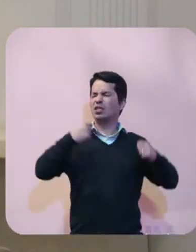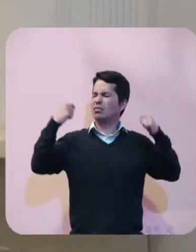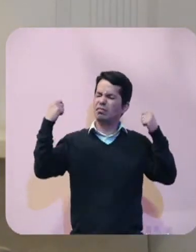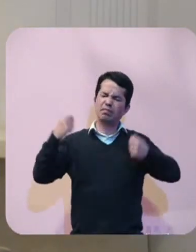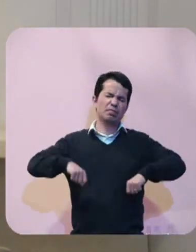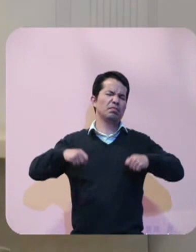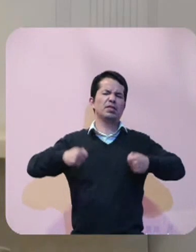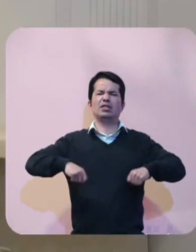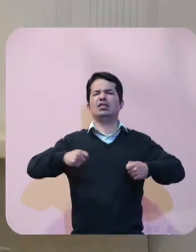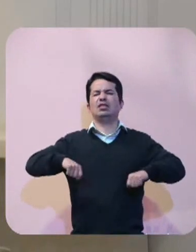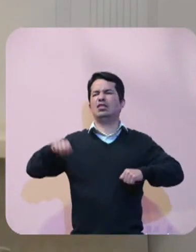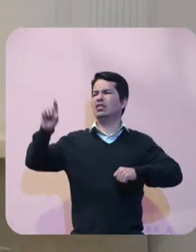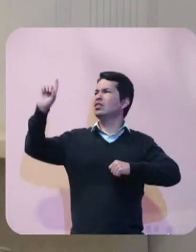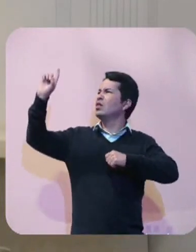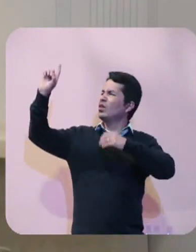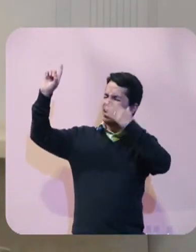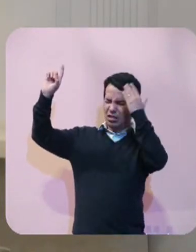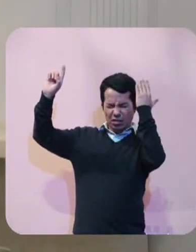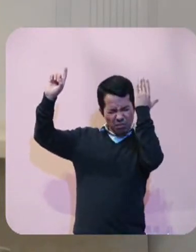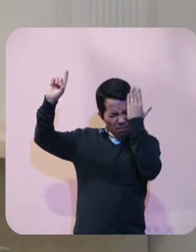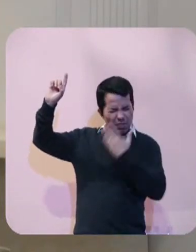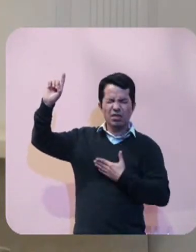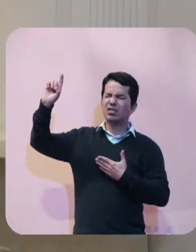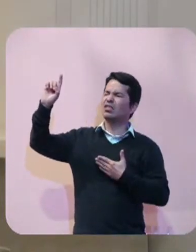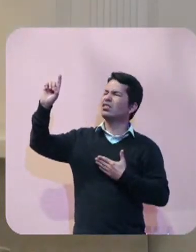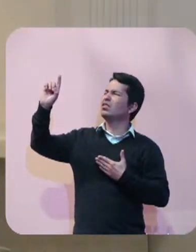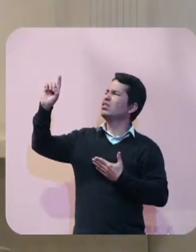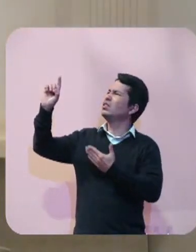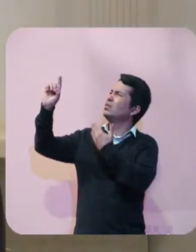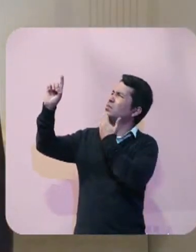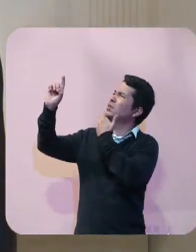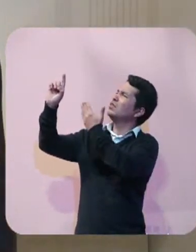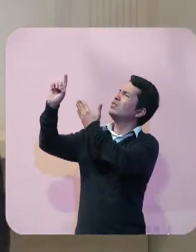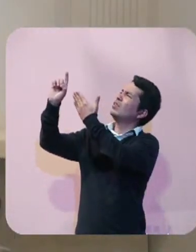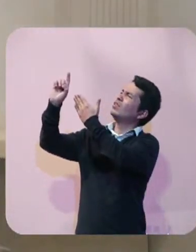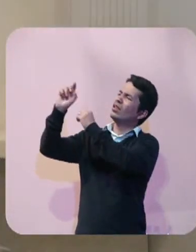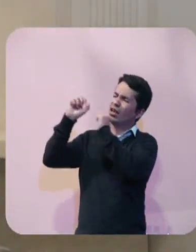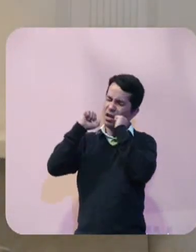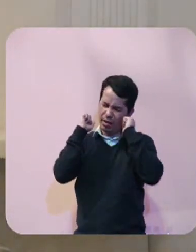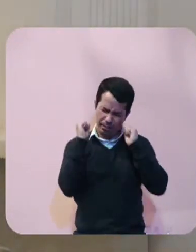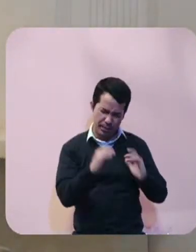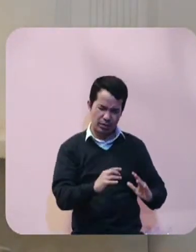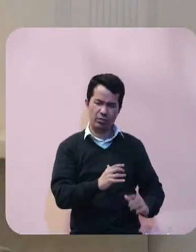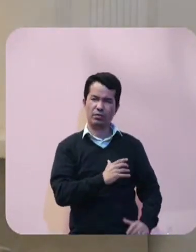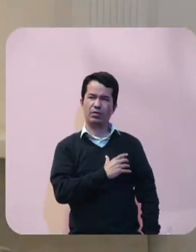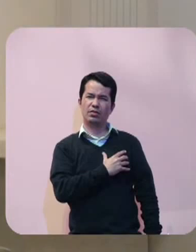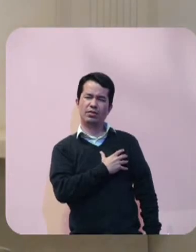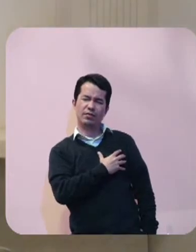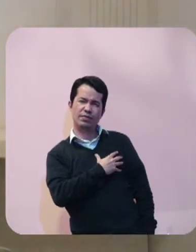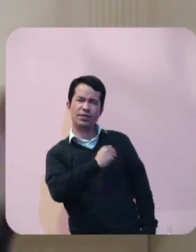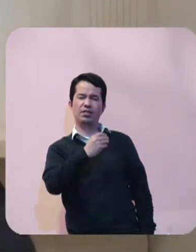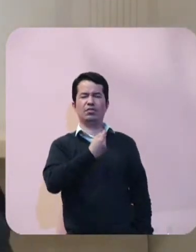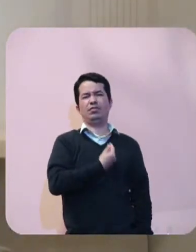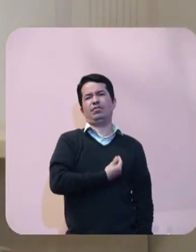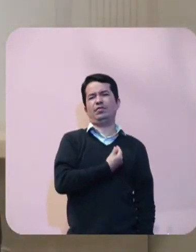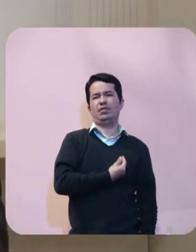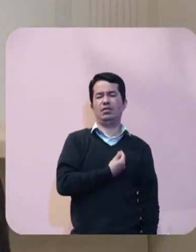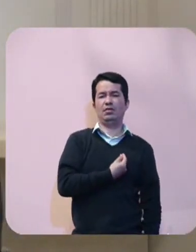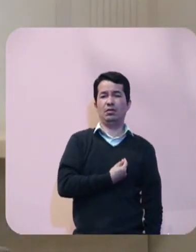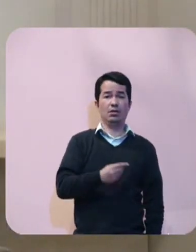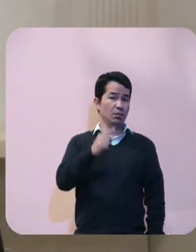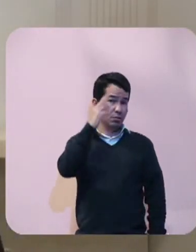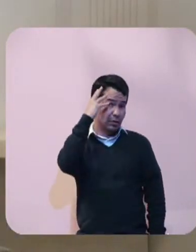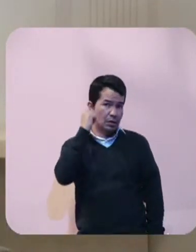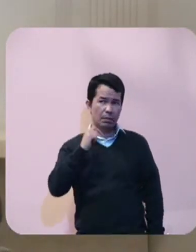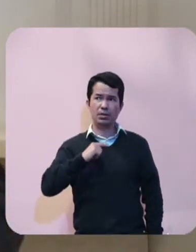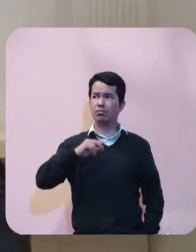presença dEle e peça pela vida dos seus filhos. Sabe, os motivos são os mais diversos.